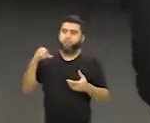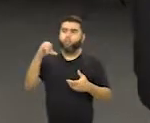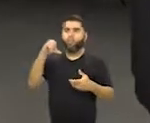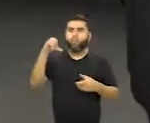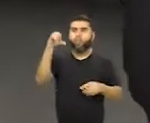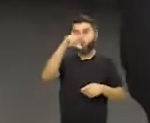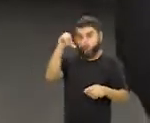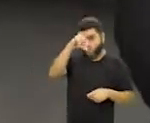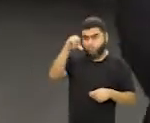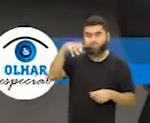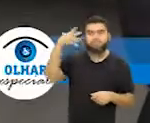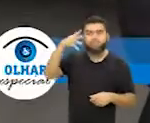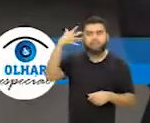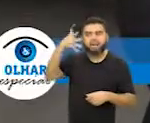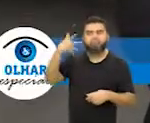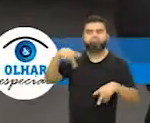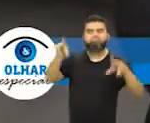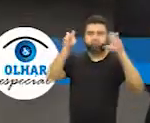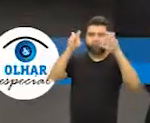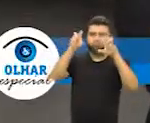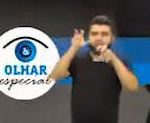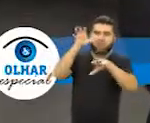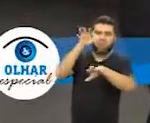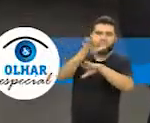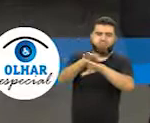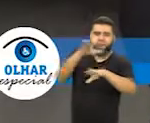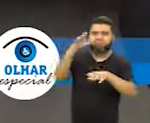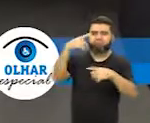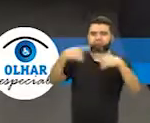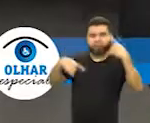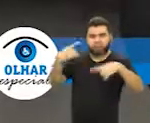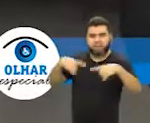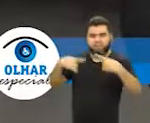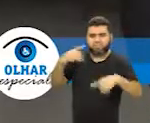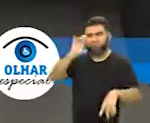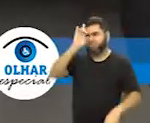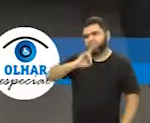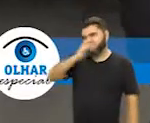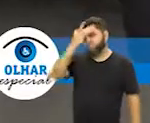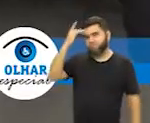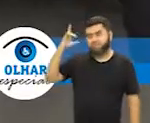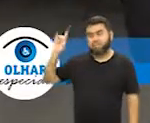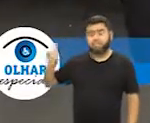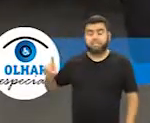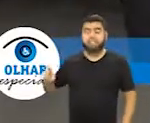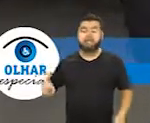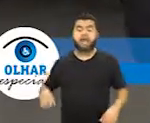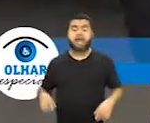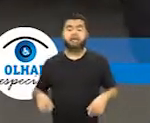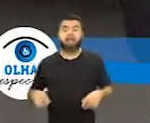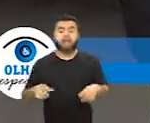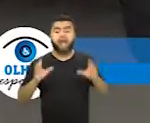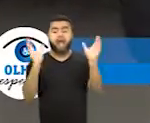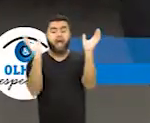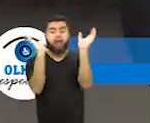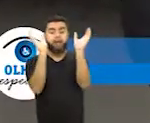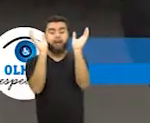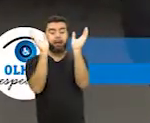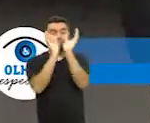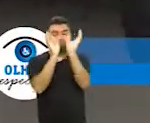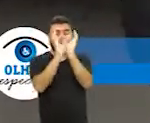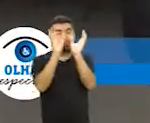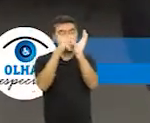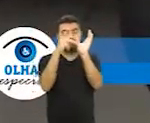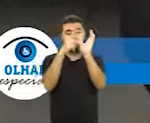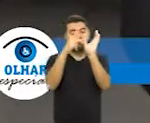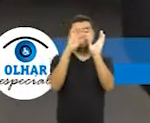Então, o nono seminário, né, da Pestalozzi, Seminário Inclusão em Debate, Direitos da Pessoa com Deficiência. É um evento que a Pestalozzi de